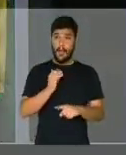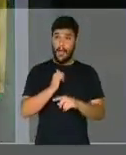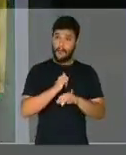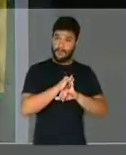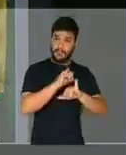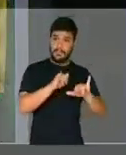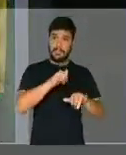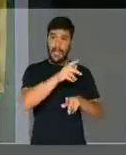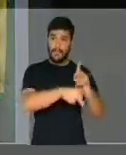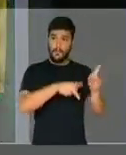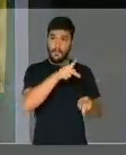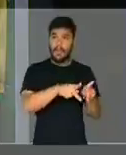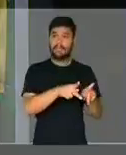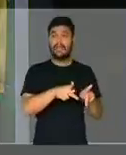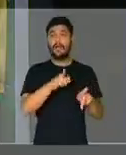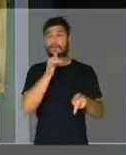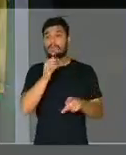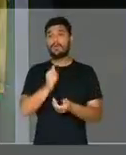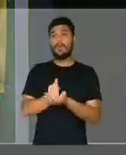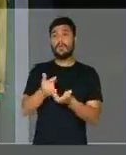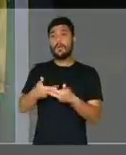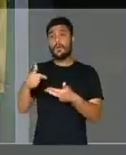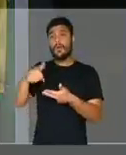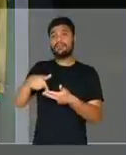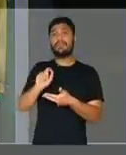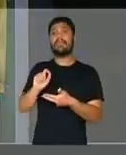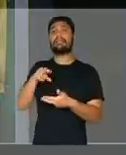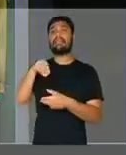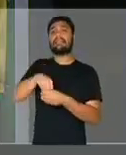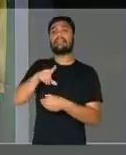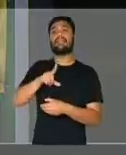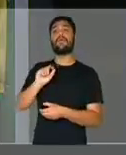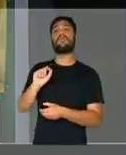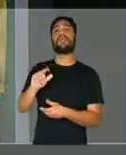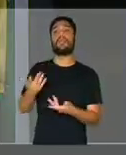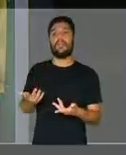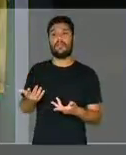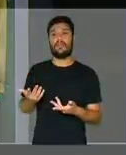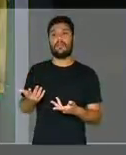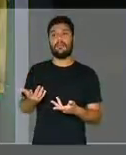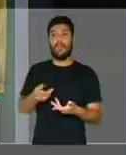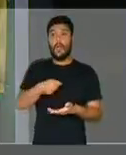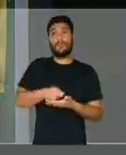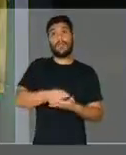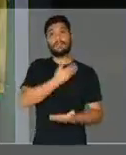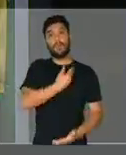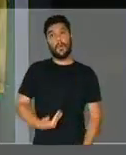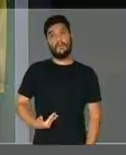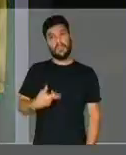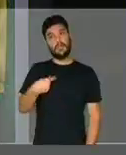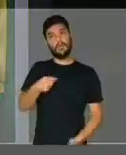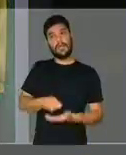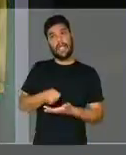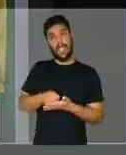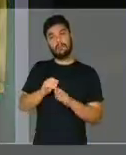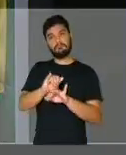de todos os componentes daquele produto. Em consonância com o ideal de transparência e